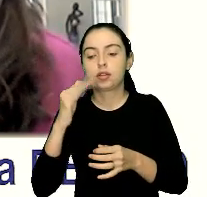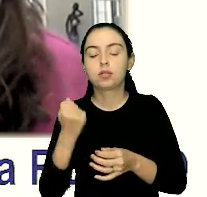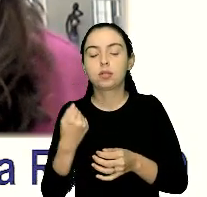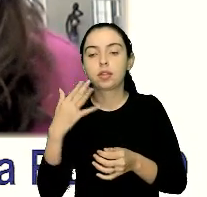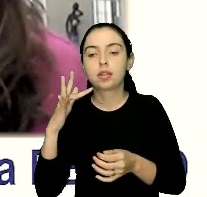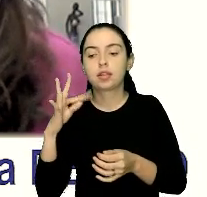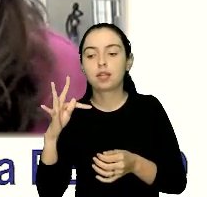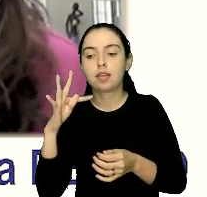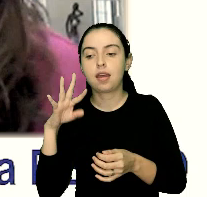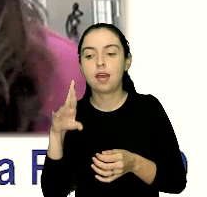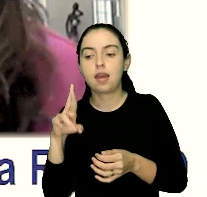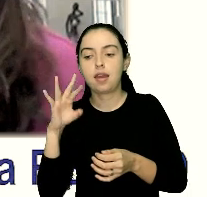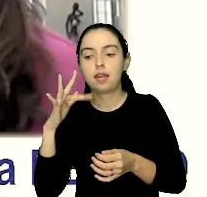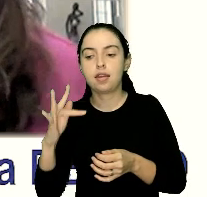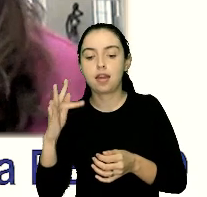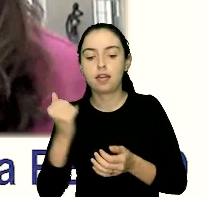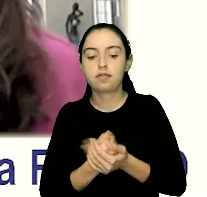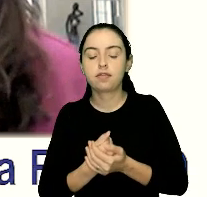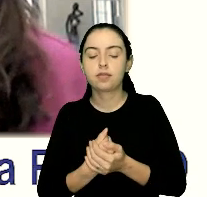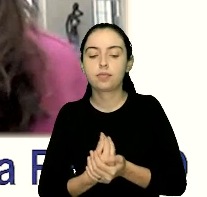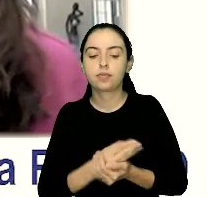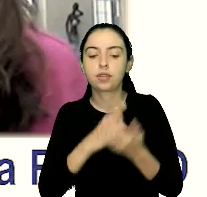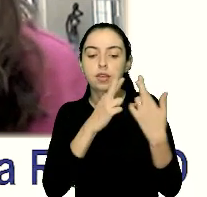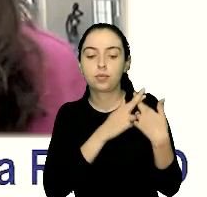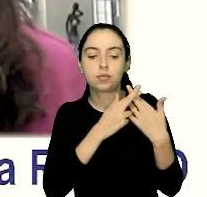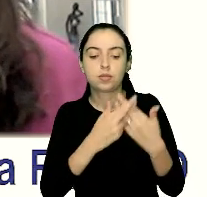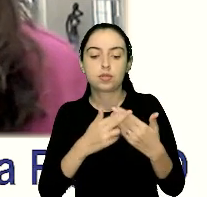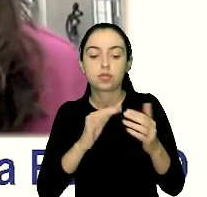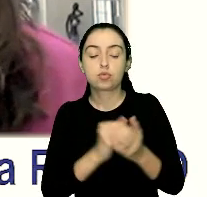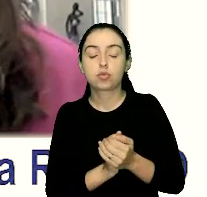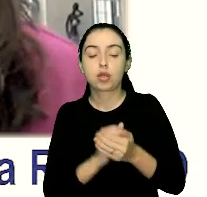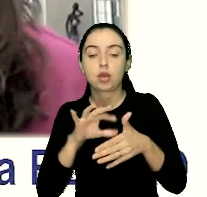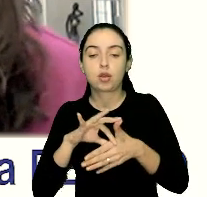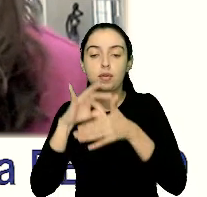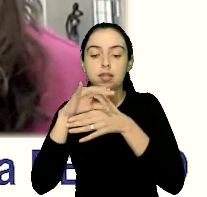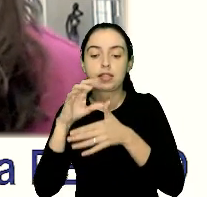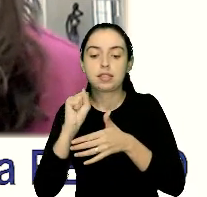pessoa da Célia, da Iris e da Jocely,